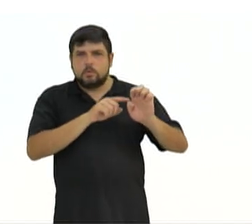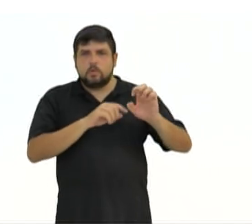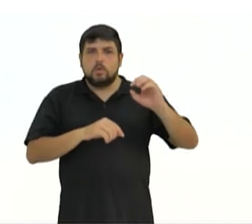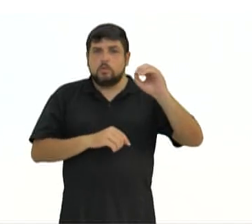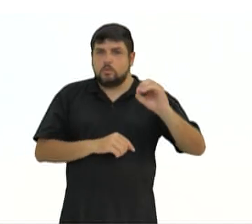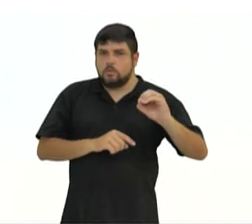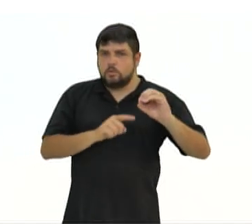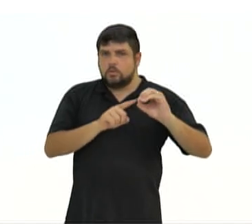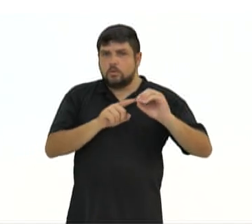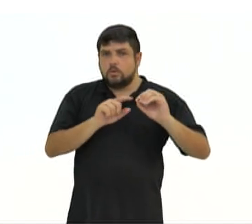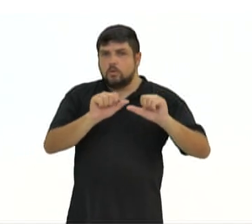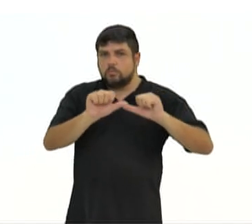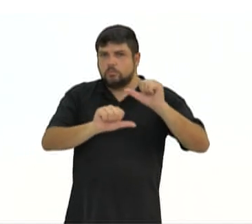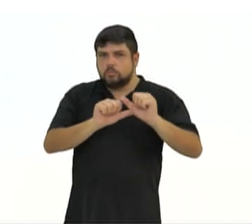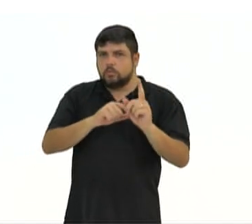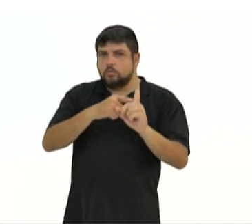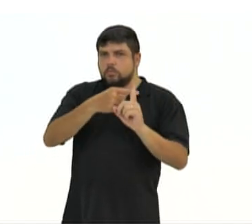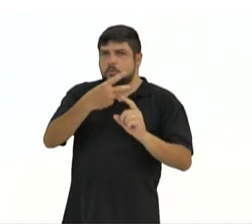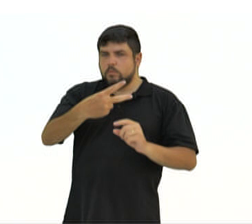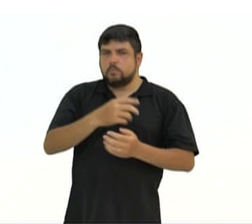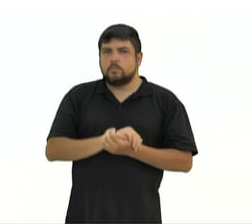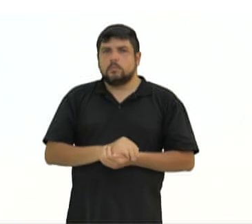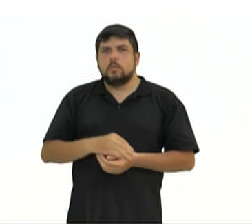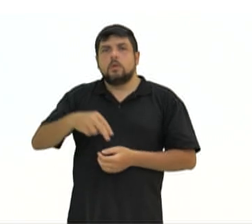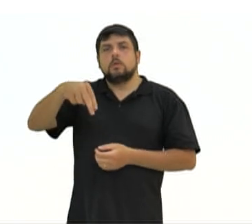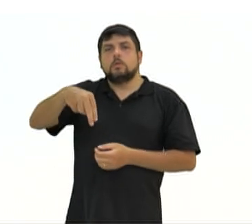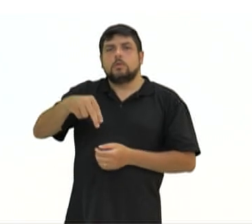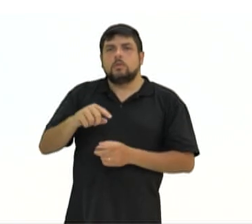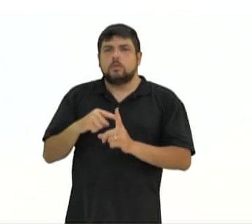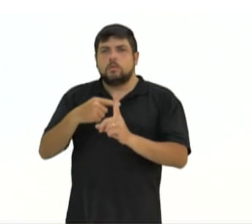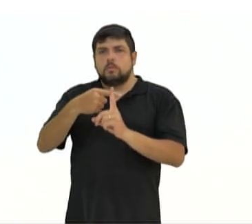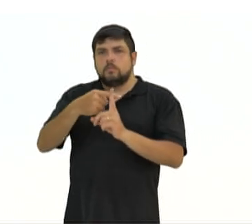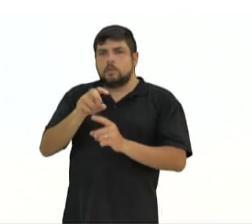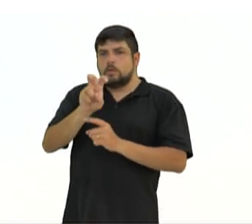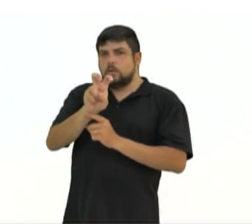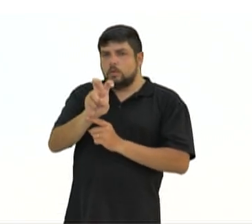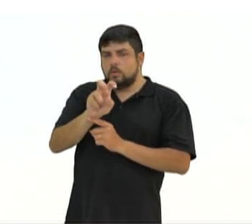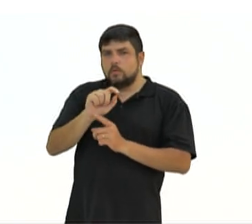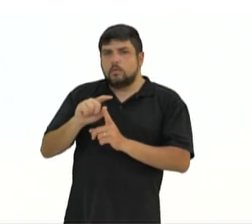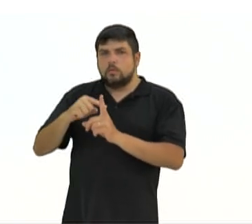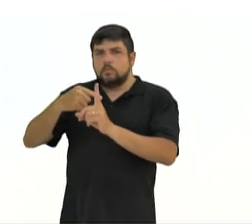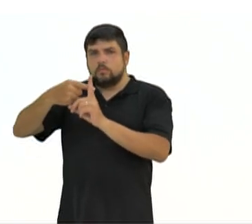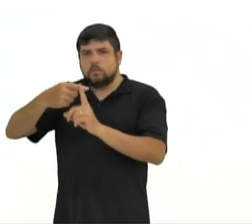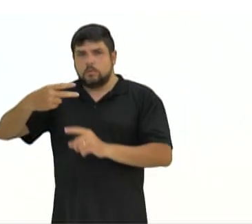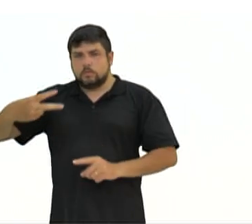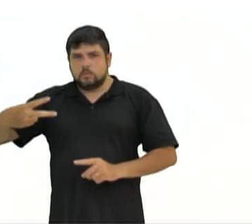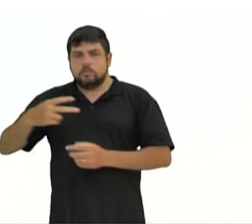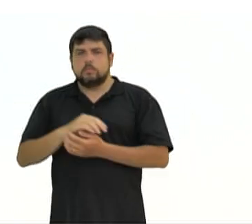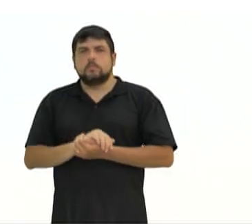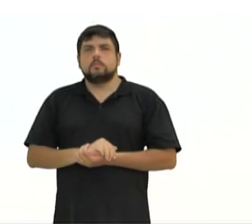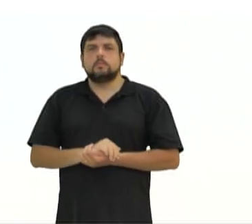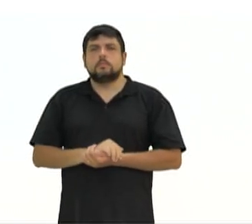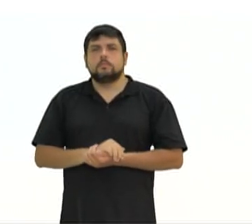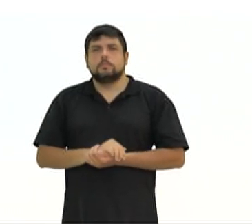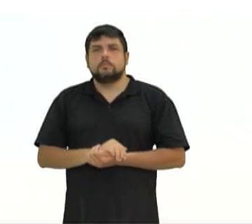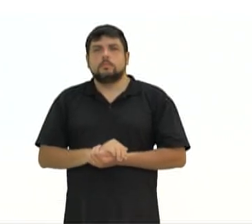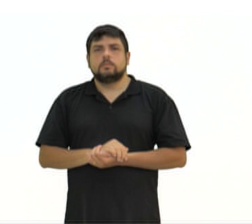foi para o mais 2, e que o nitrogênio aqui saiu do mais 5 e foi para o mais 2 lá do outro lado da